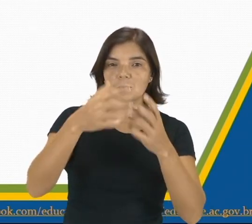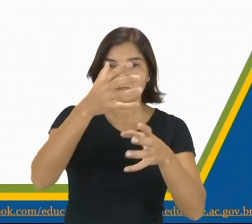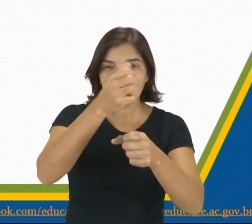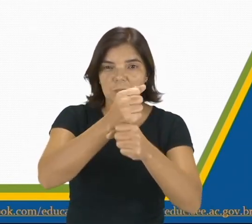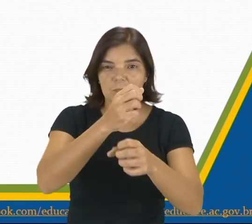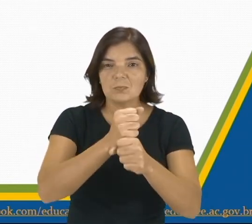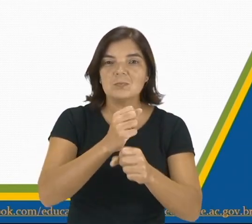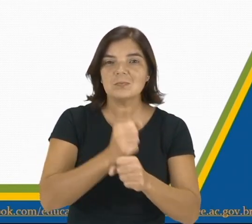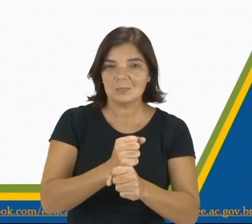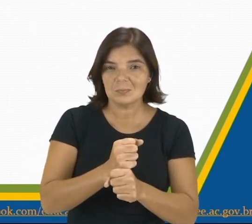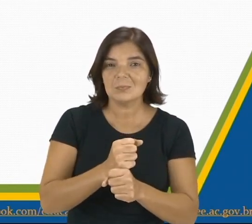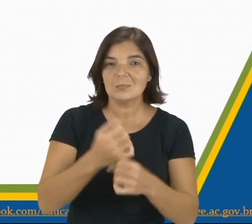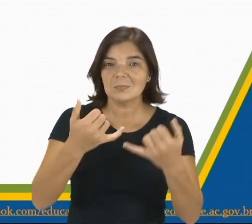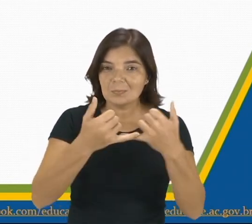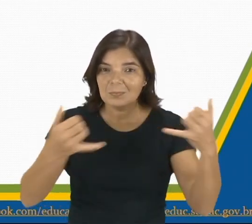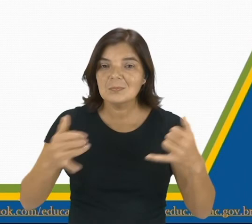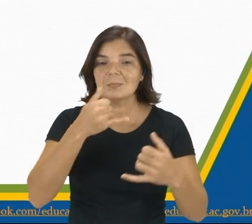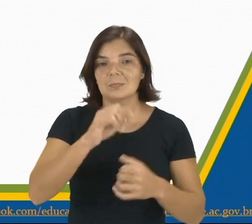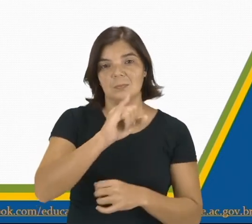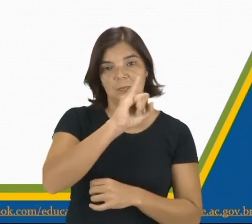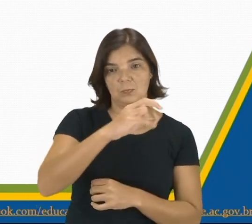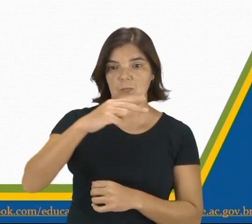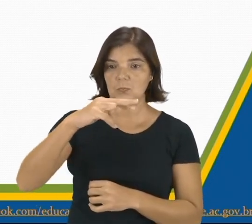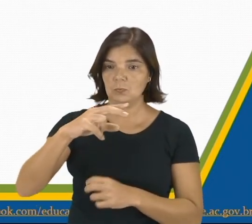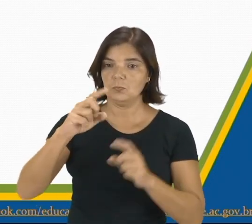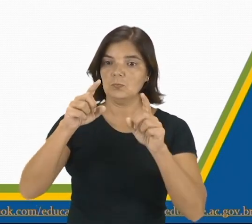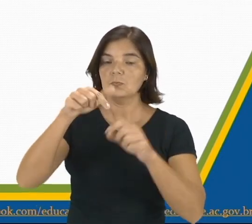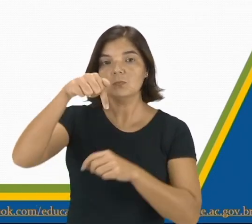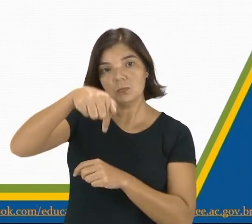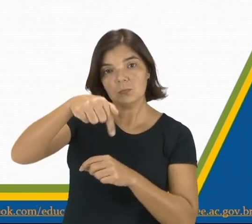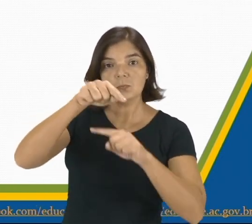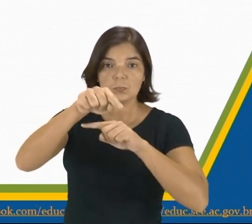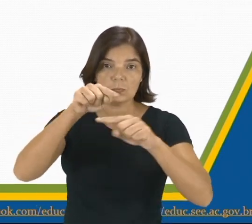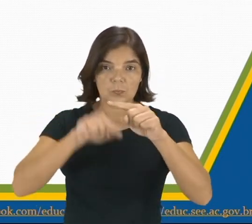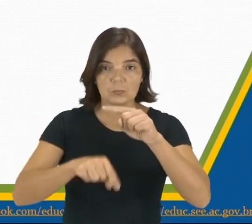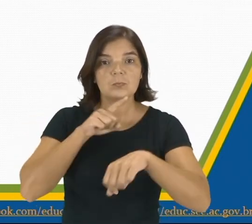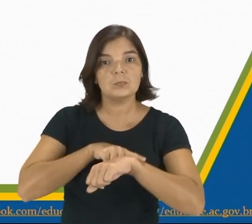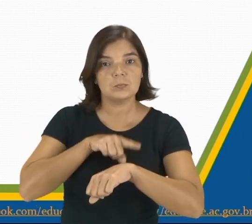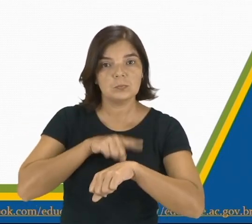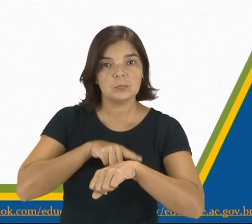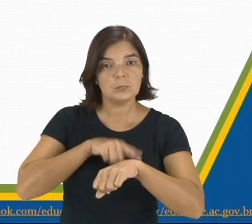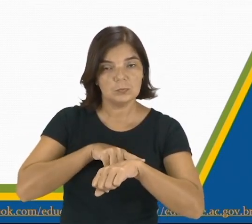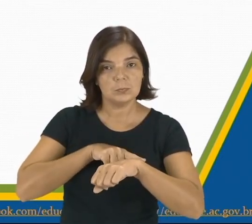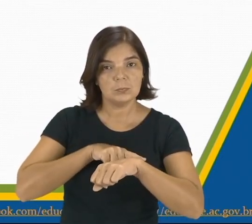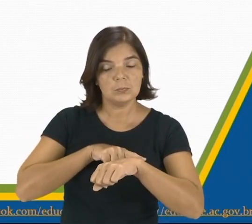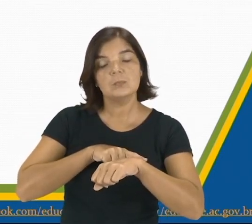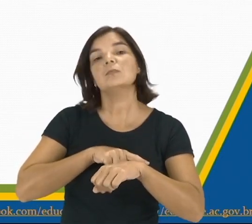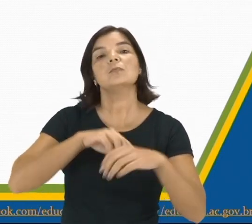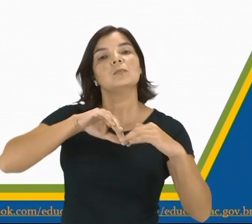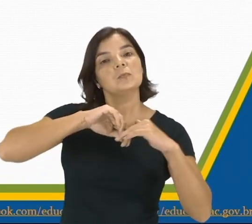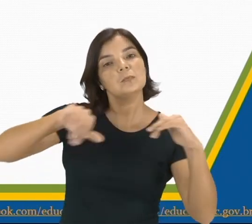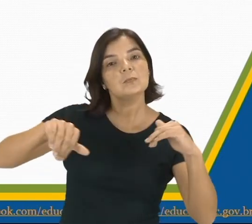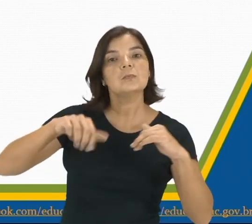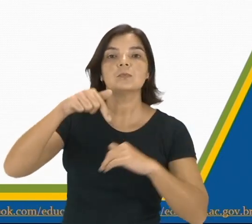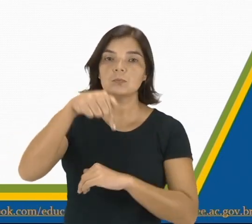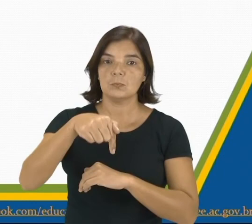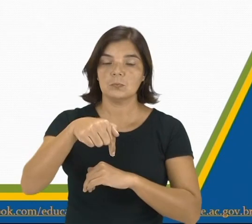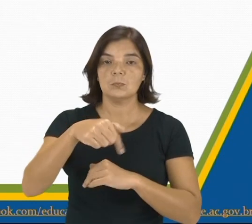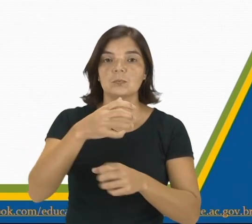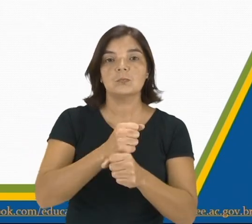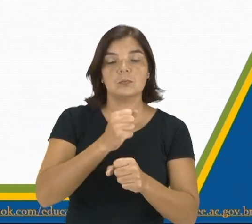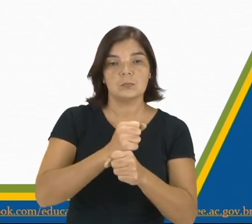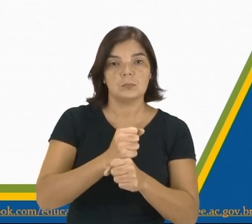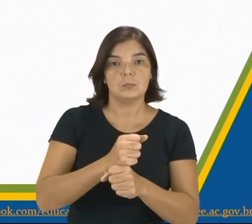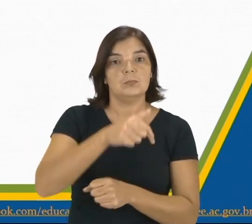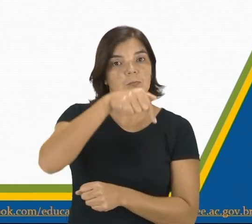equação da corrente elétrica, que é I igual a Q dividido para ΔT, e isolando o Q, a nossa equação